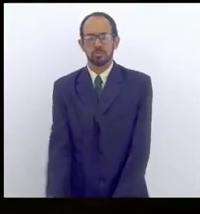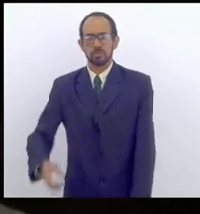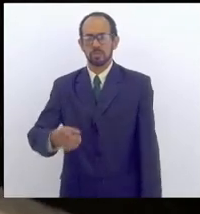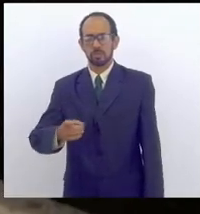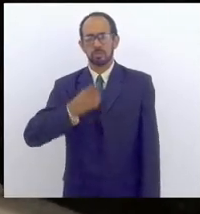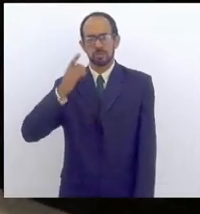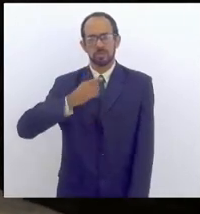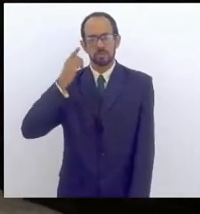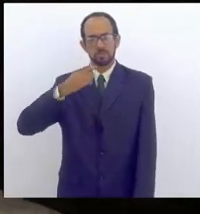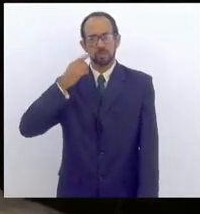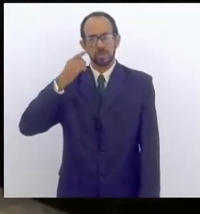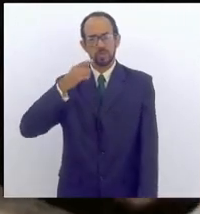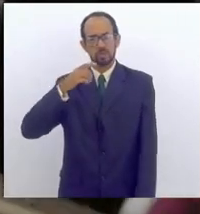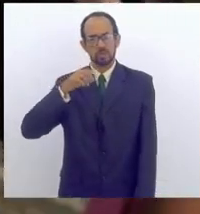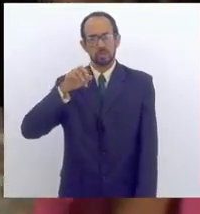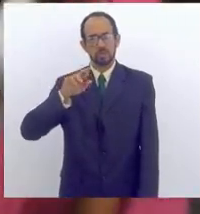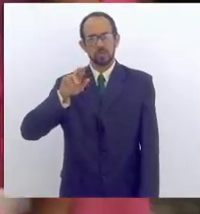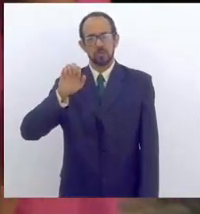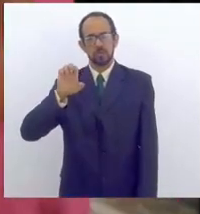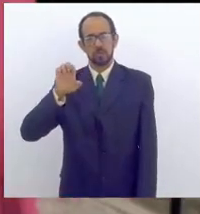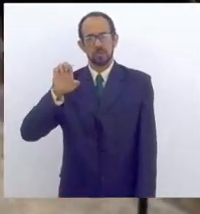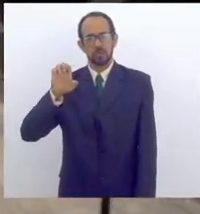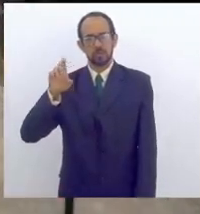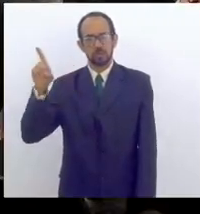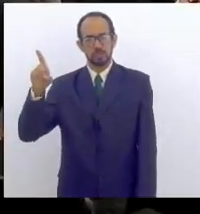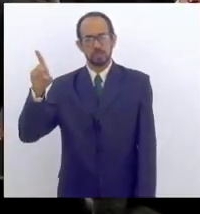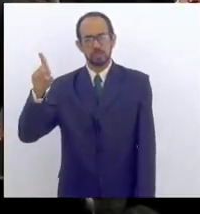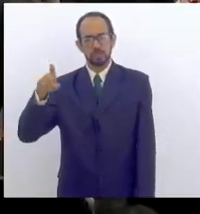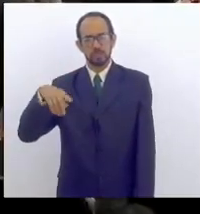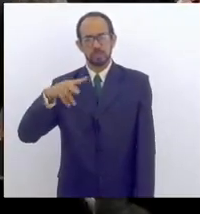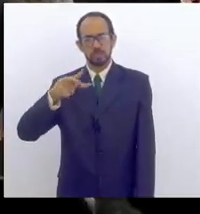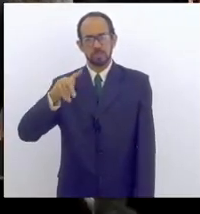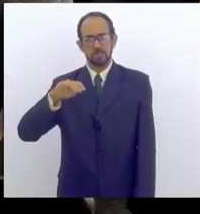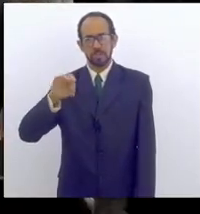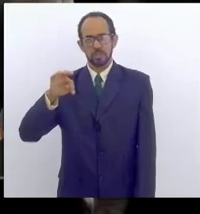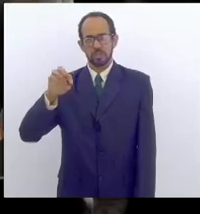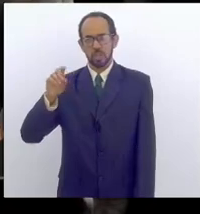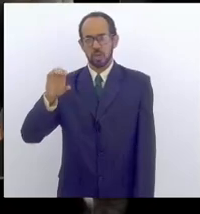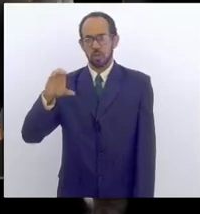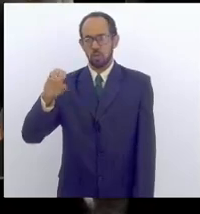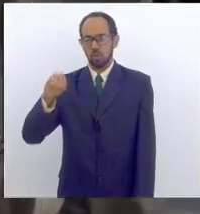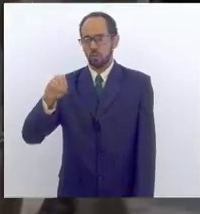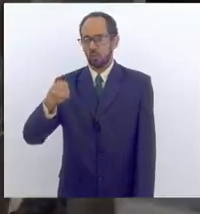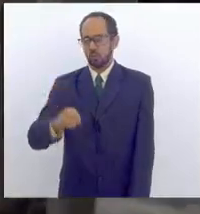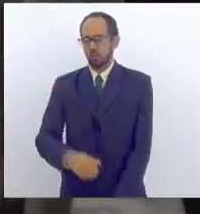Deputado Fred Pacheco Dom, Banda Dom.